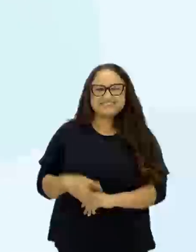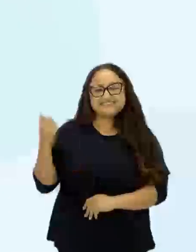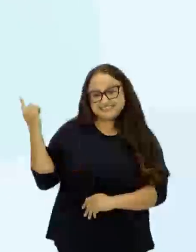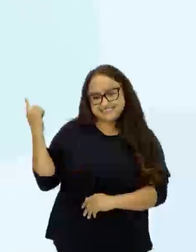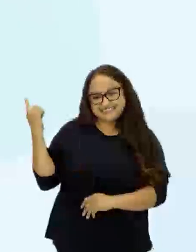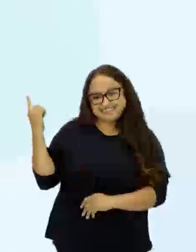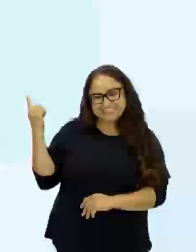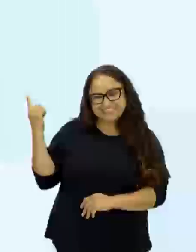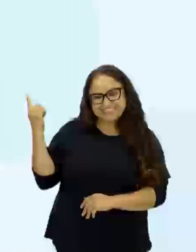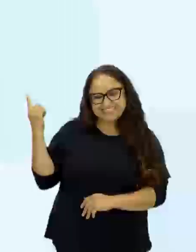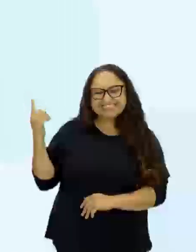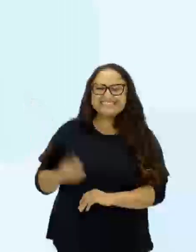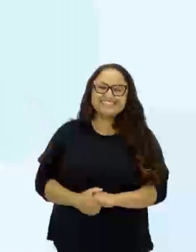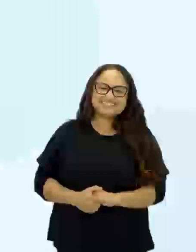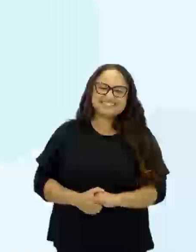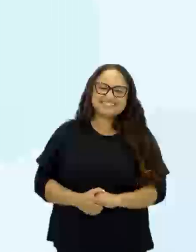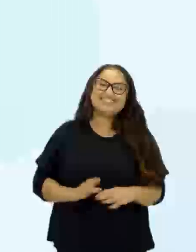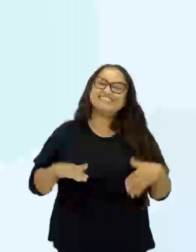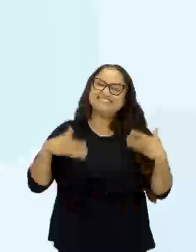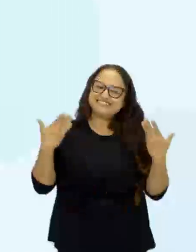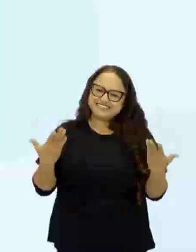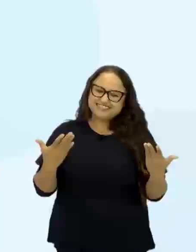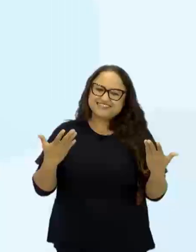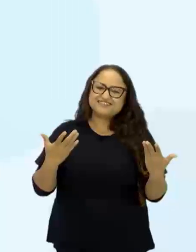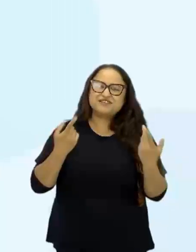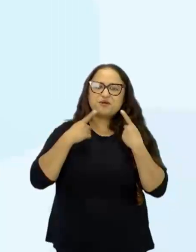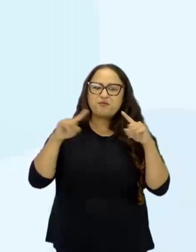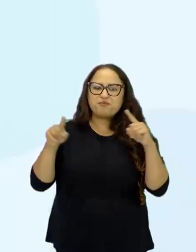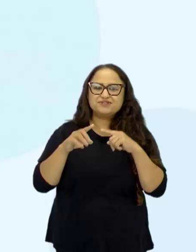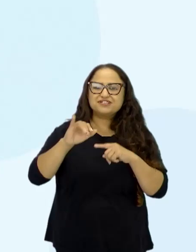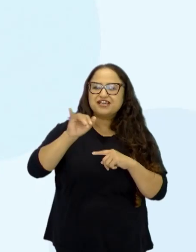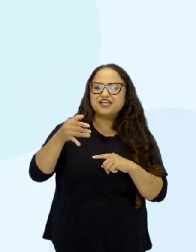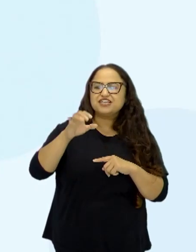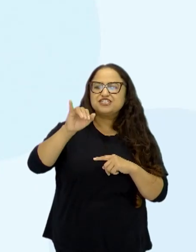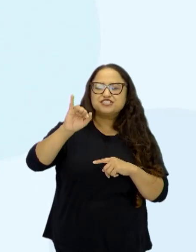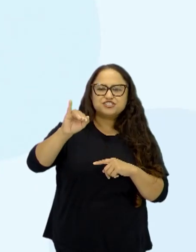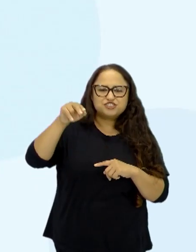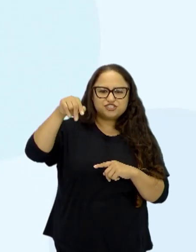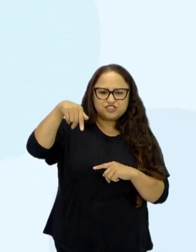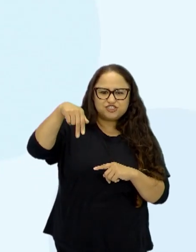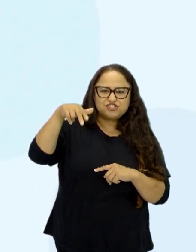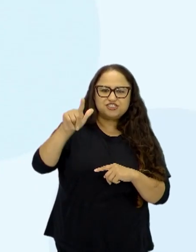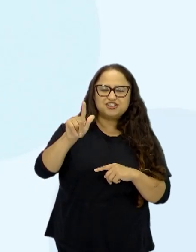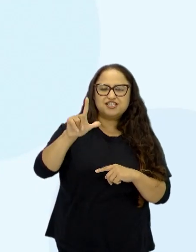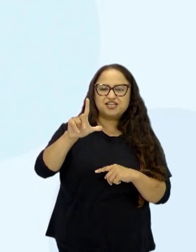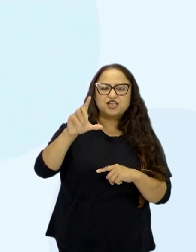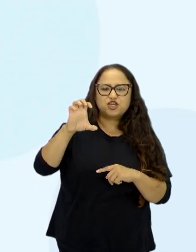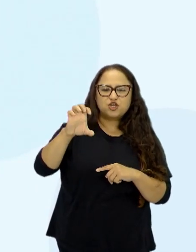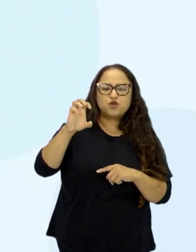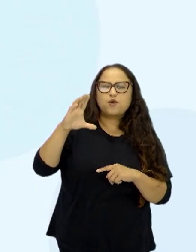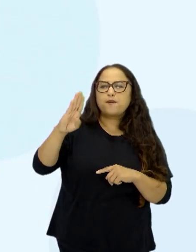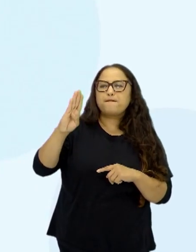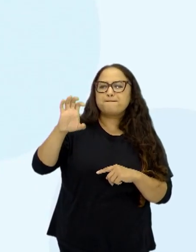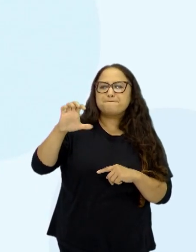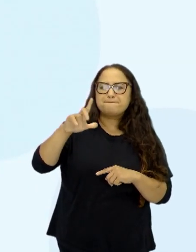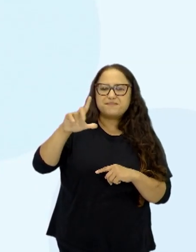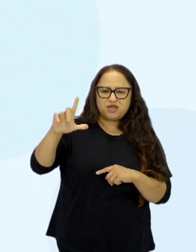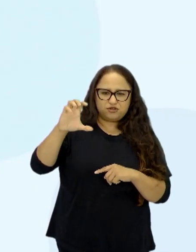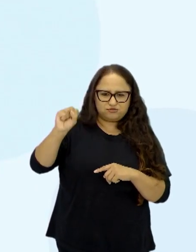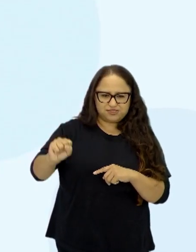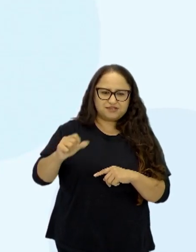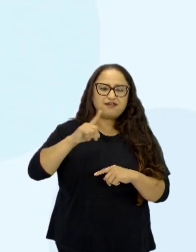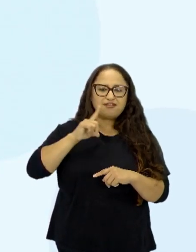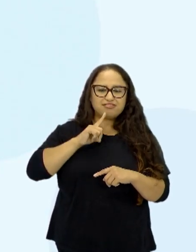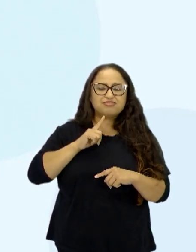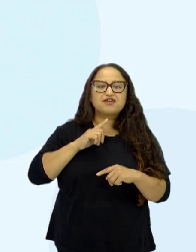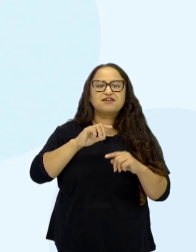Aí, os créditos para Letícia, tá? A paródia da música Jingle Bells, feita pela estudante Letícia de Matos Cardoso. Ela é embaixadora do Centro de Mídias e